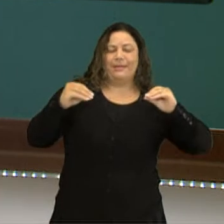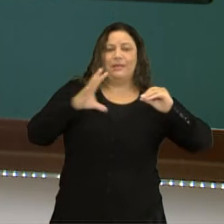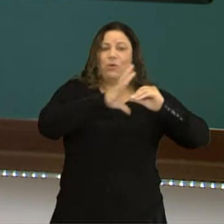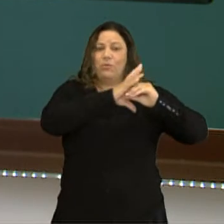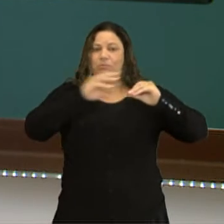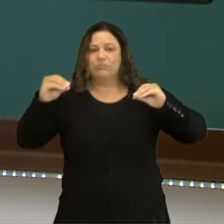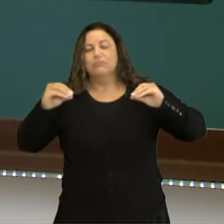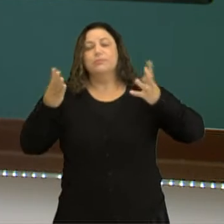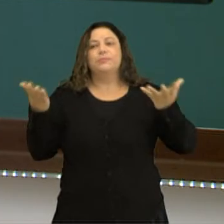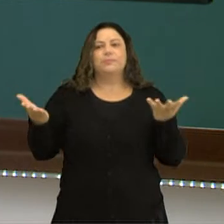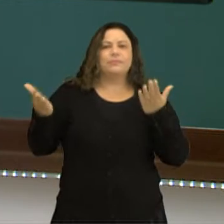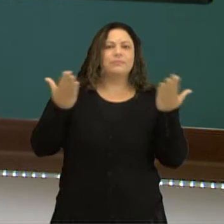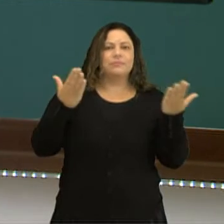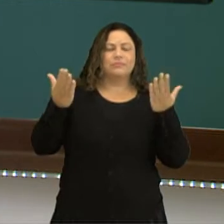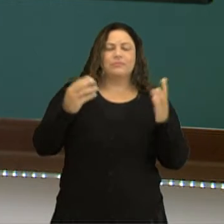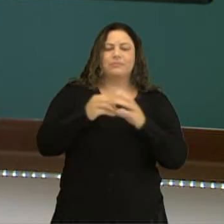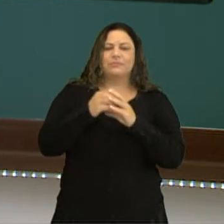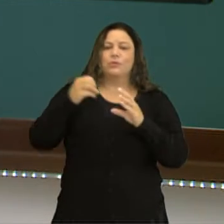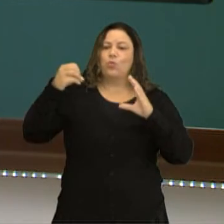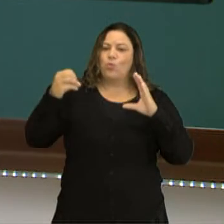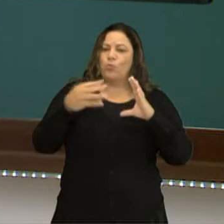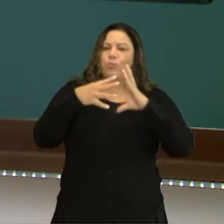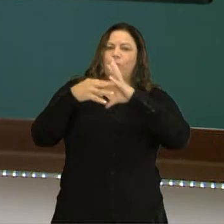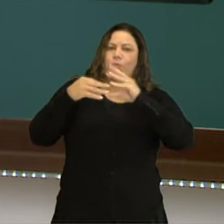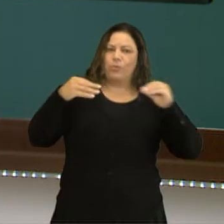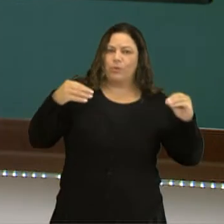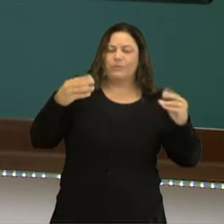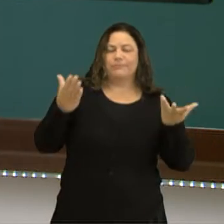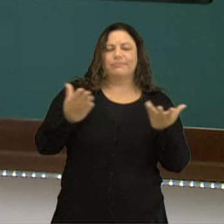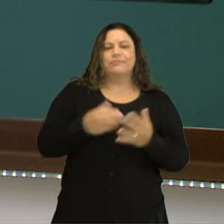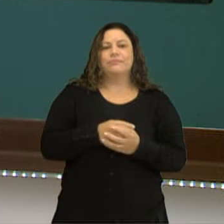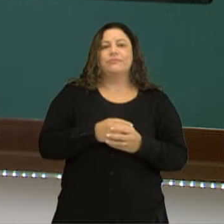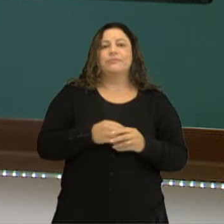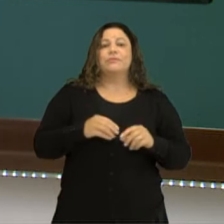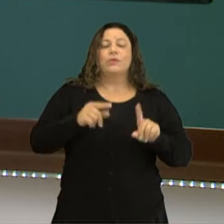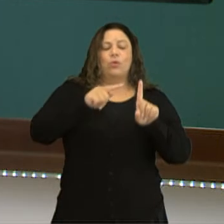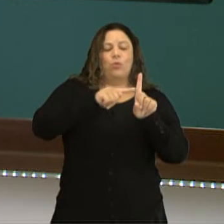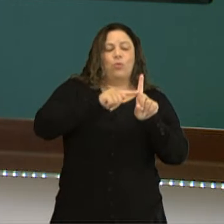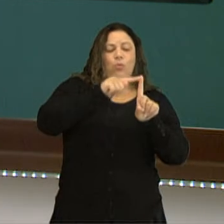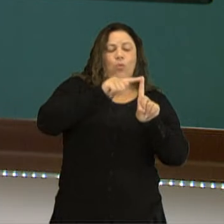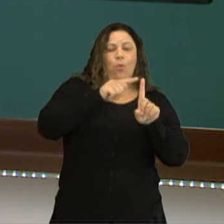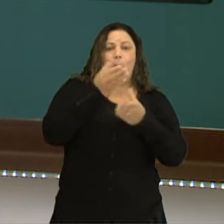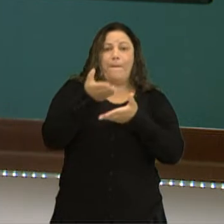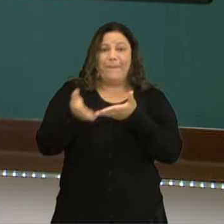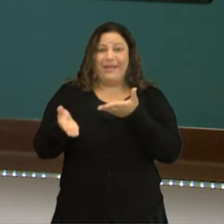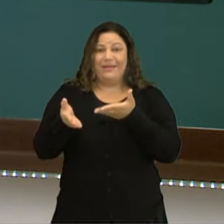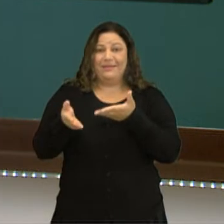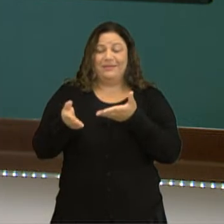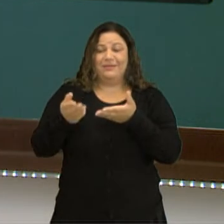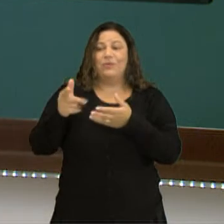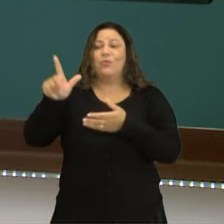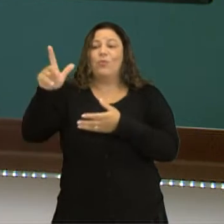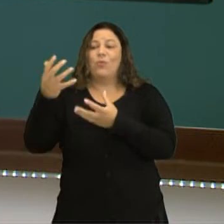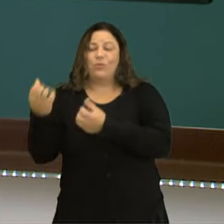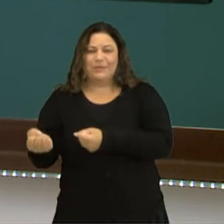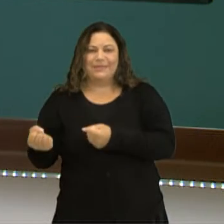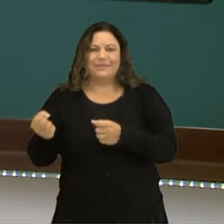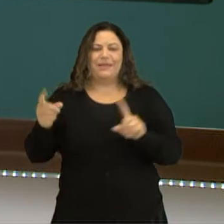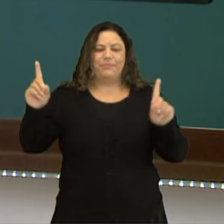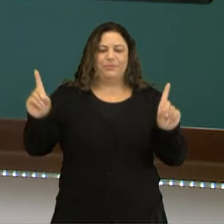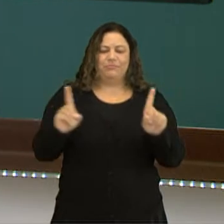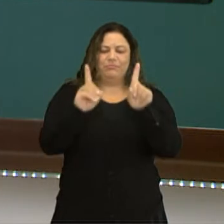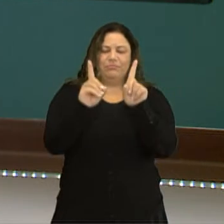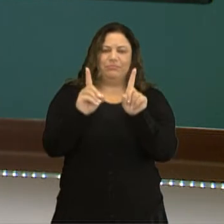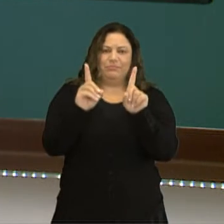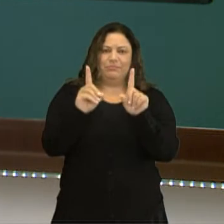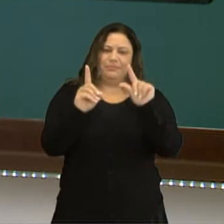calor. Existe uma máxima que diz o seguinte, o calor que um perde, o outro recebe. O calor que um perde,